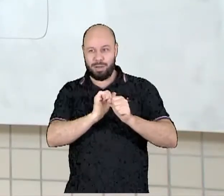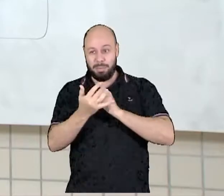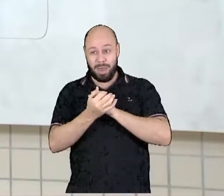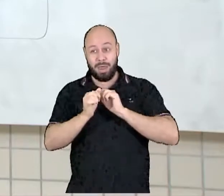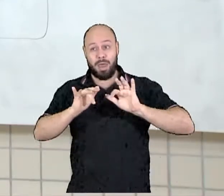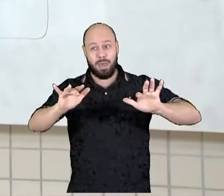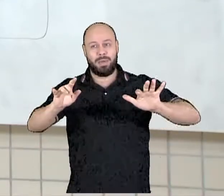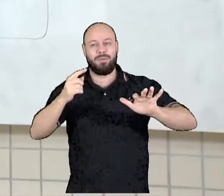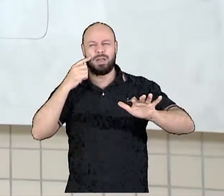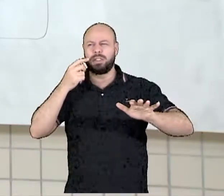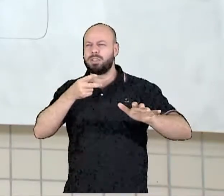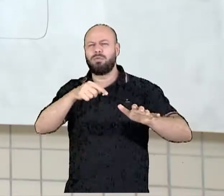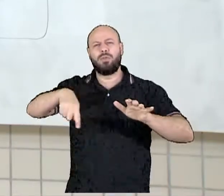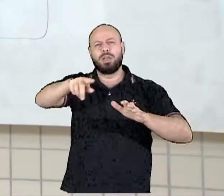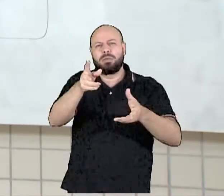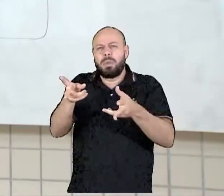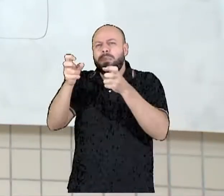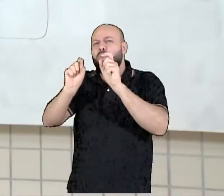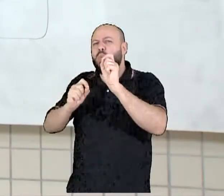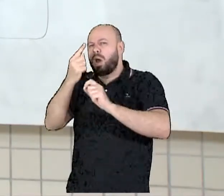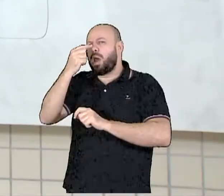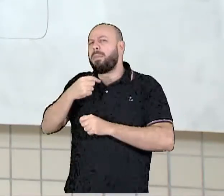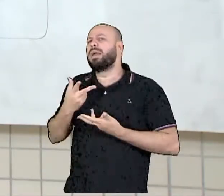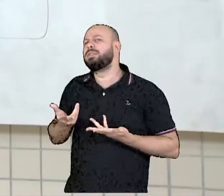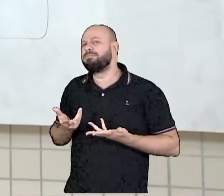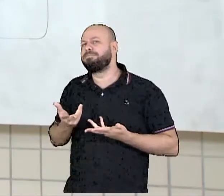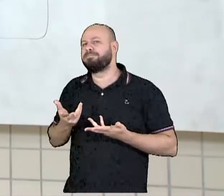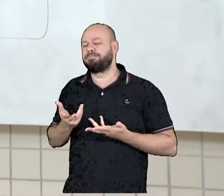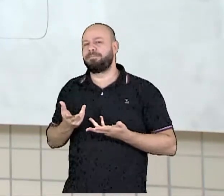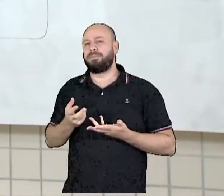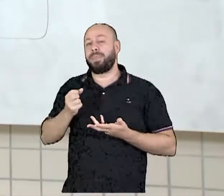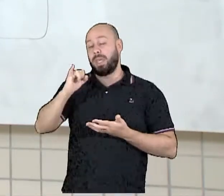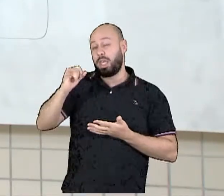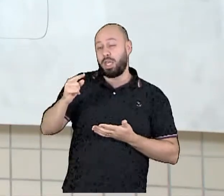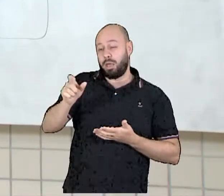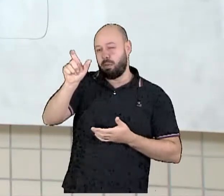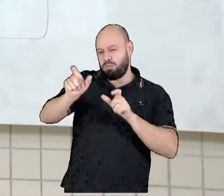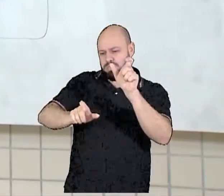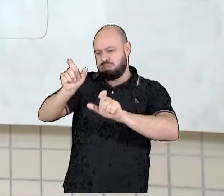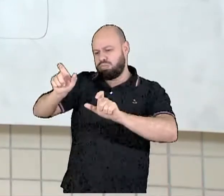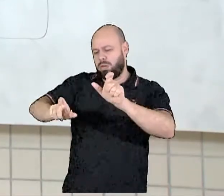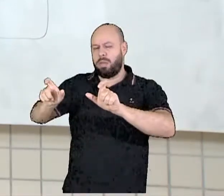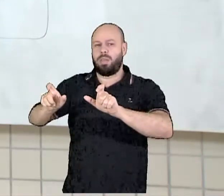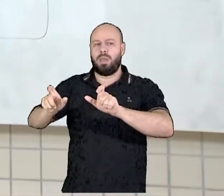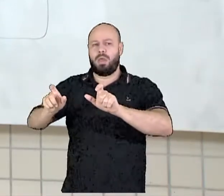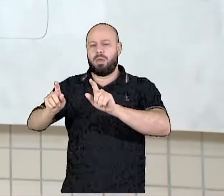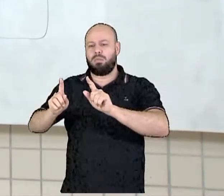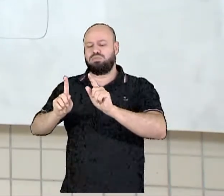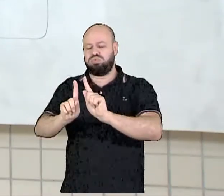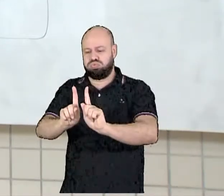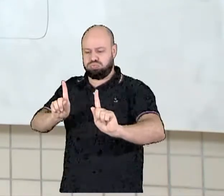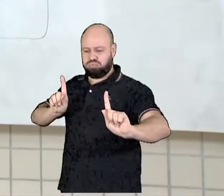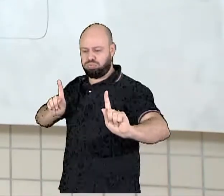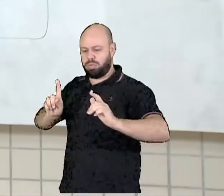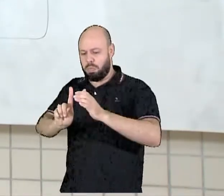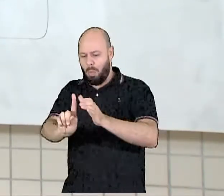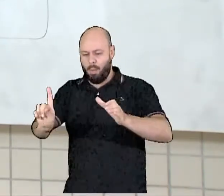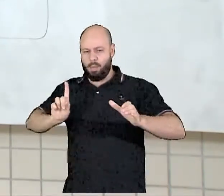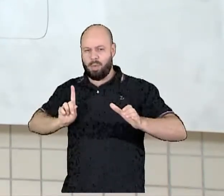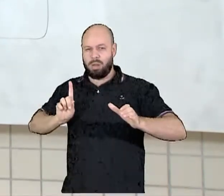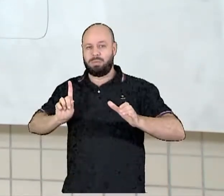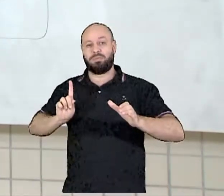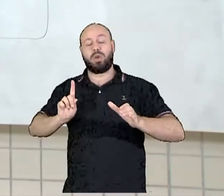que vocês conseguiram perceber através da imagem, se as pessoas estão mantendo o distanciamento social, como é que